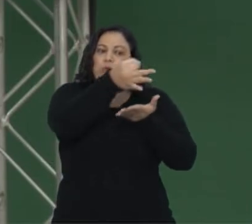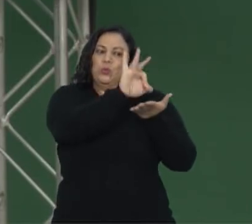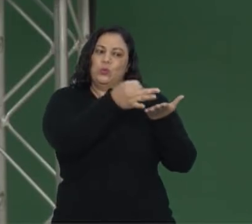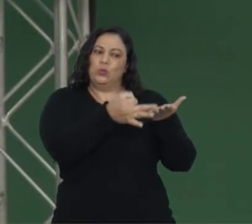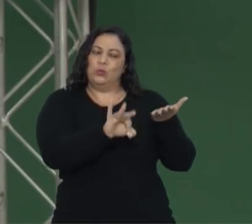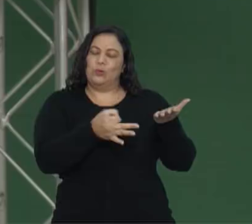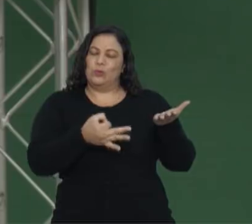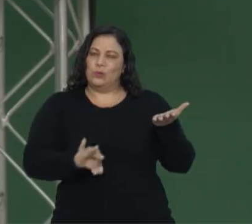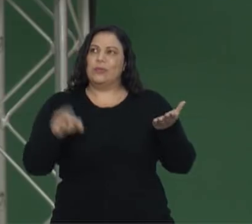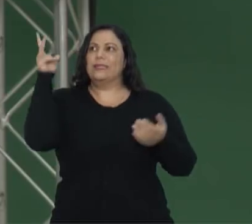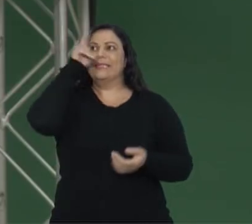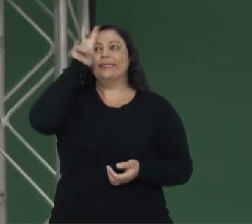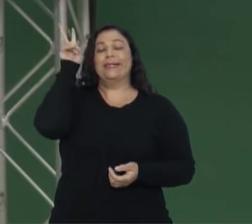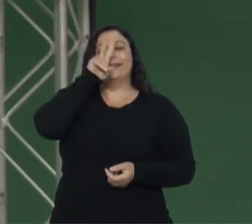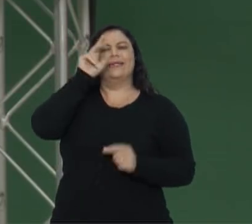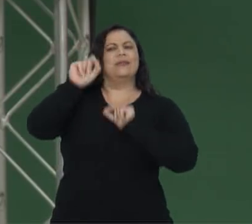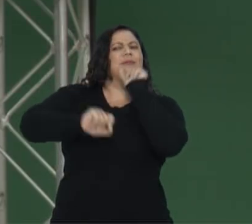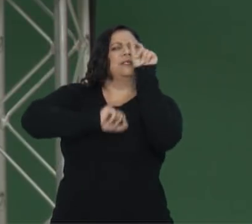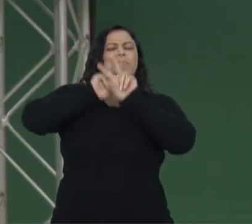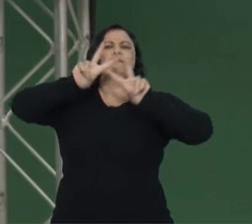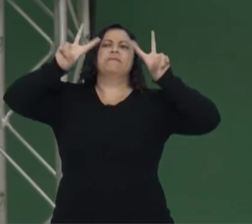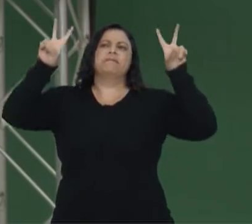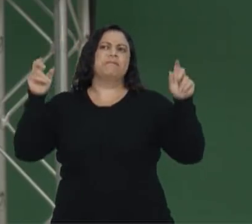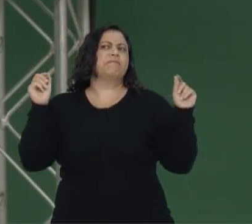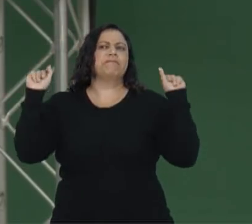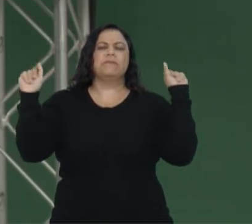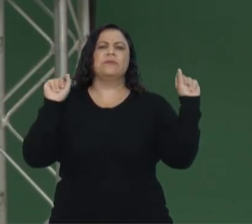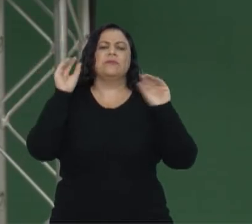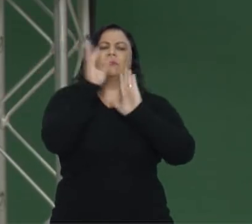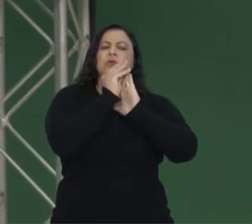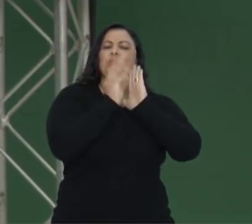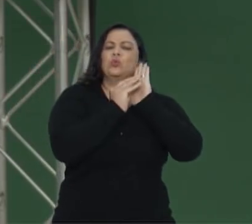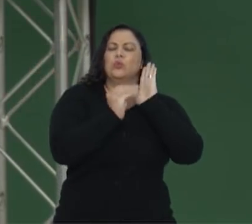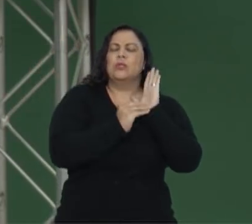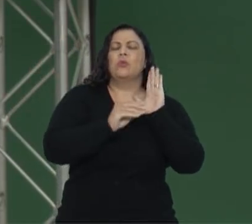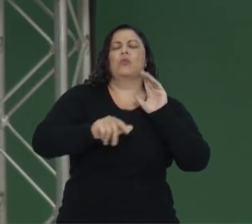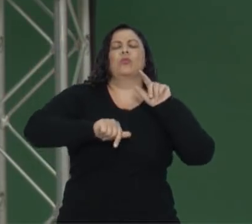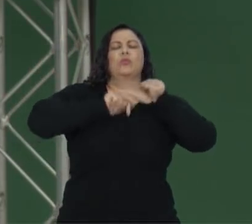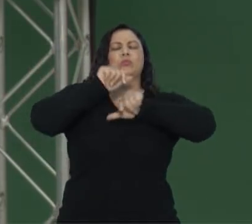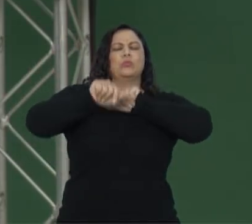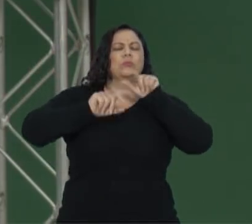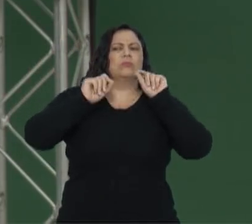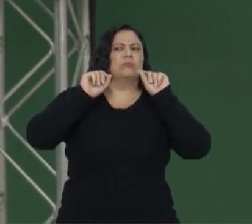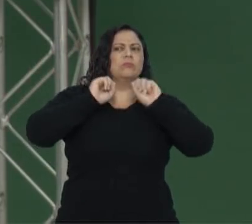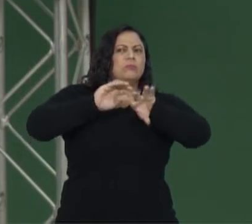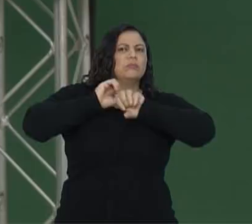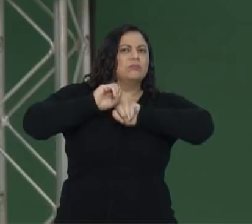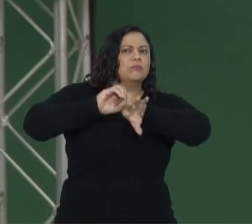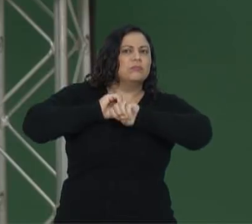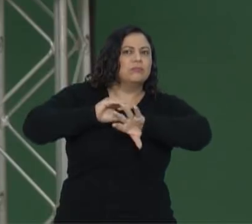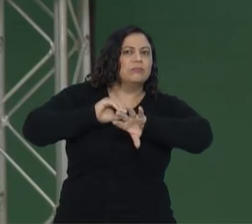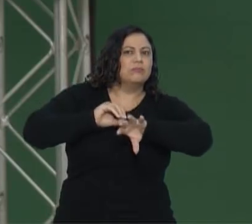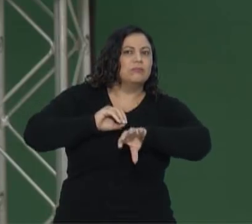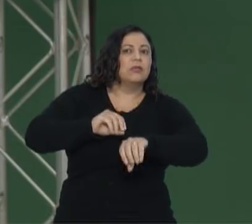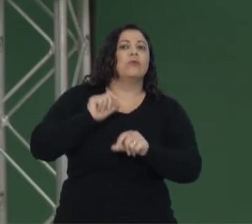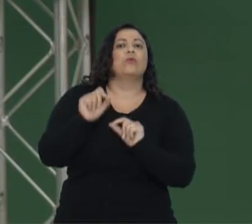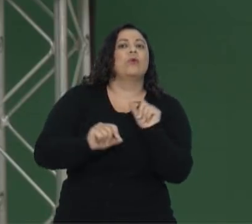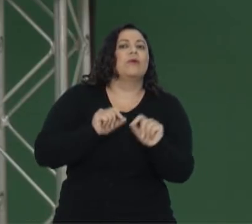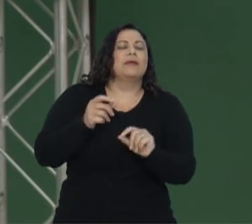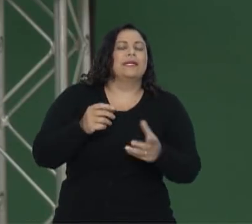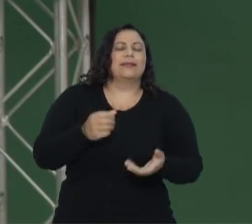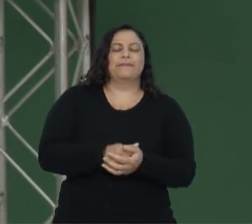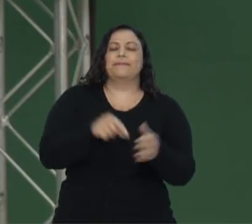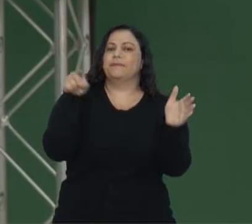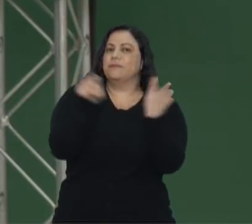e lembrar do que ela se tratava, lembrar o conteúdo que nós trabalhamos. Então a pergunta, ela era número 6, era do nosso